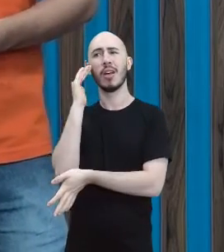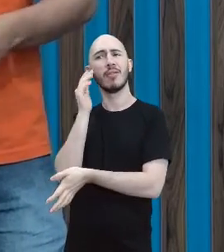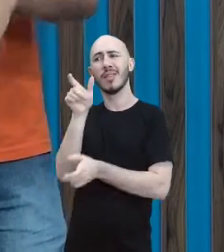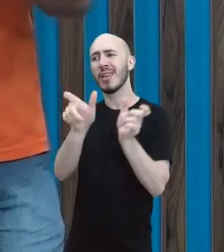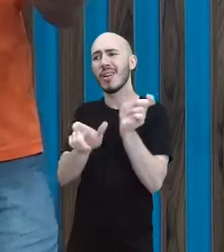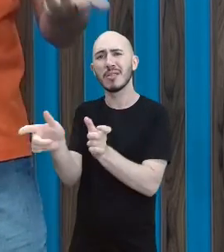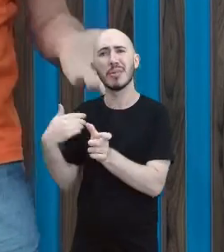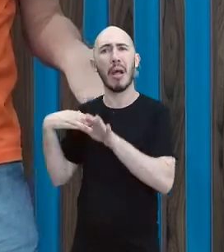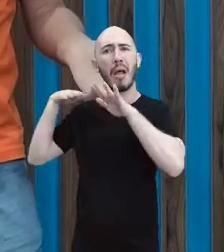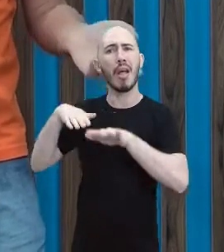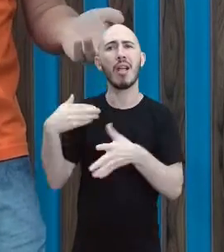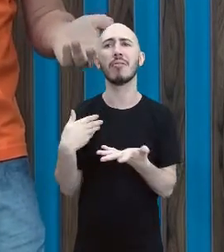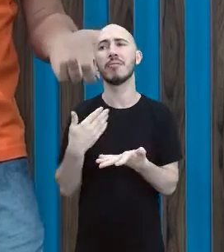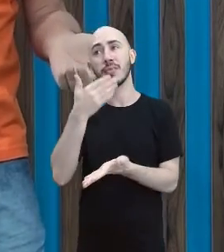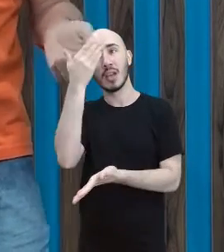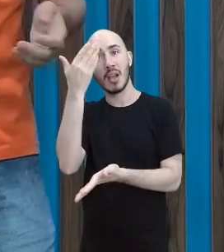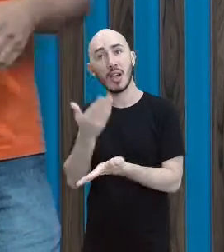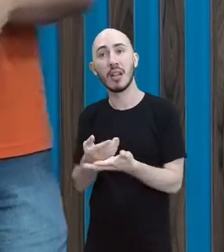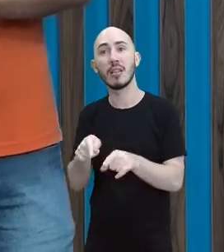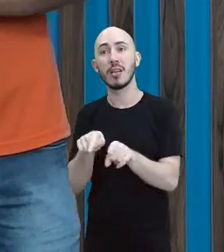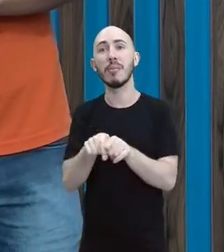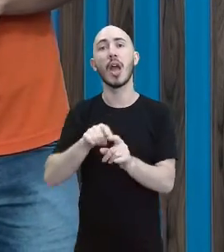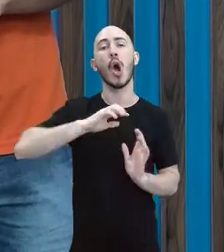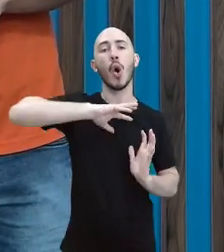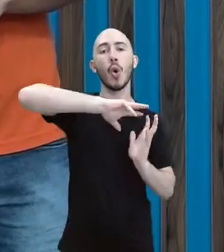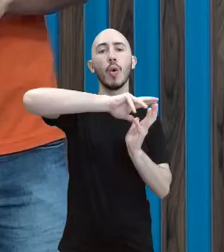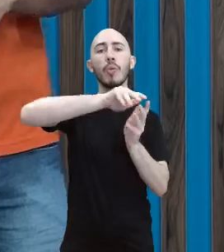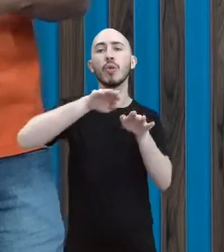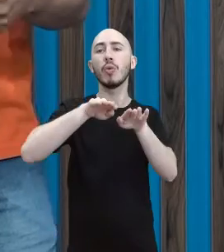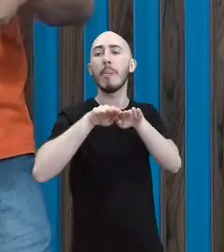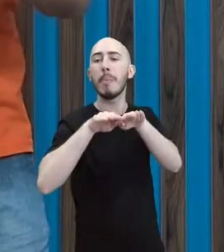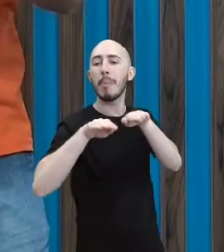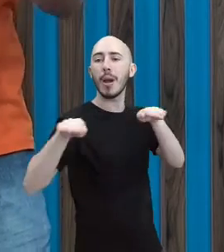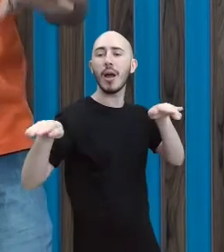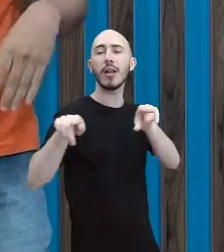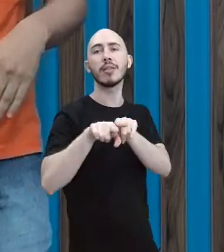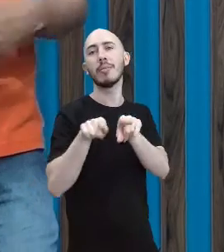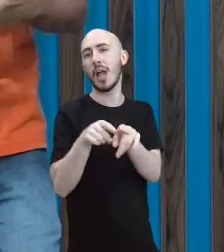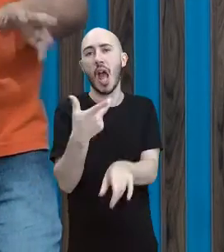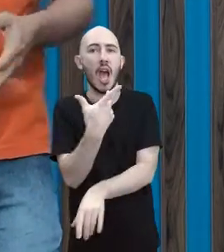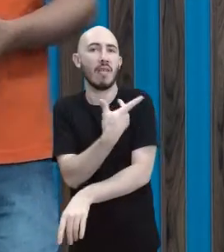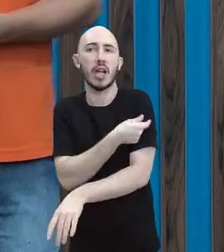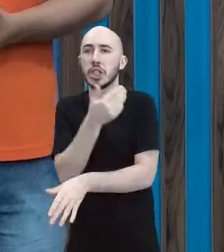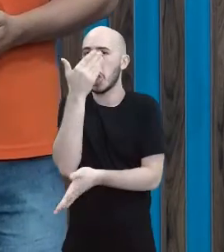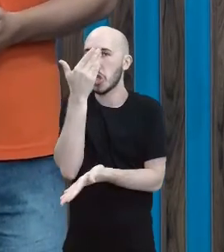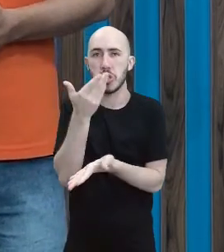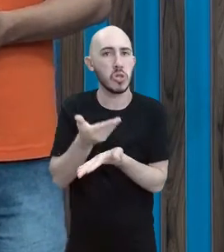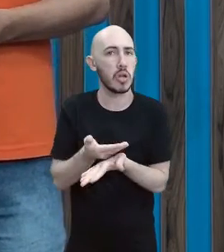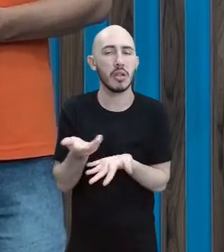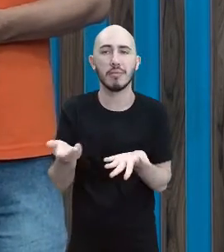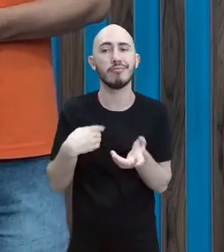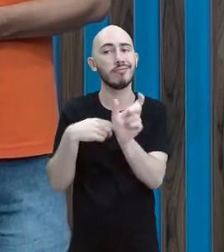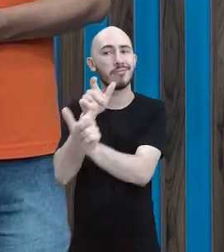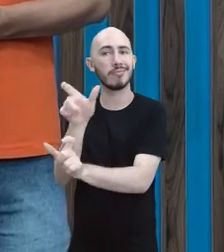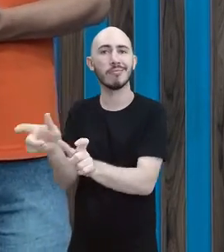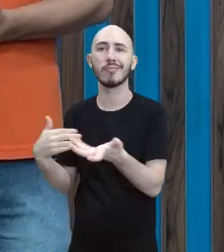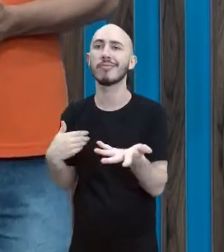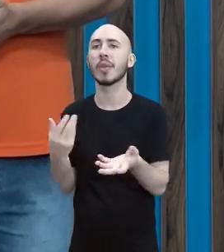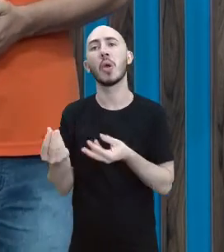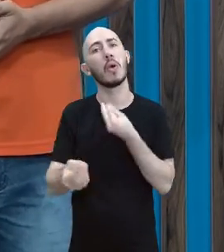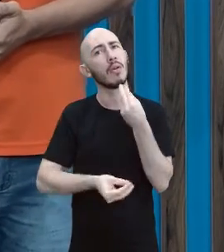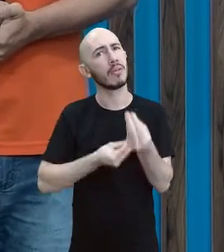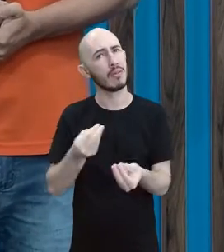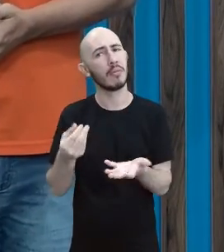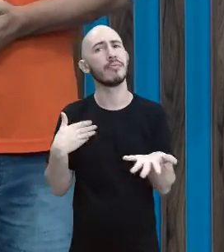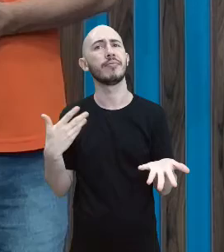pessoas. Mas, enfim, tem gente que acredita em terra plana, tem gente que não acredita na vacina, tem um bocado de gente aí que, sinceramente, está devendo muito